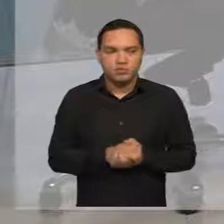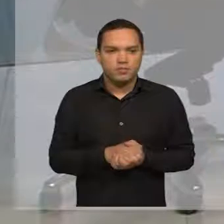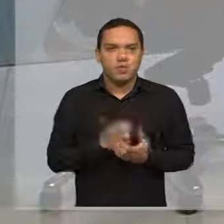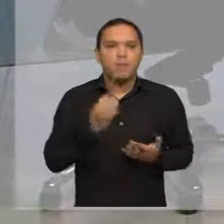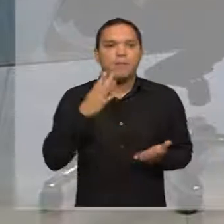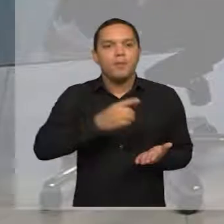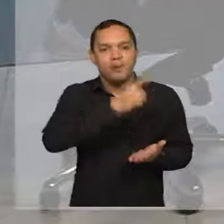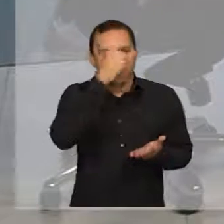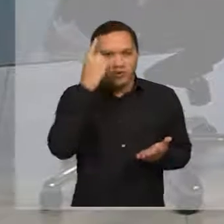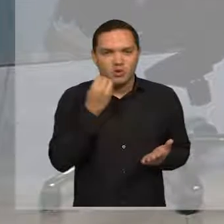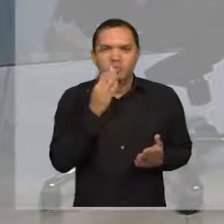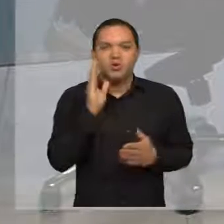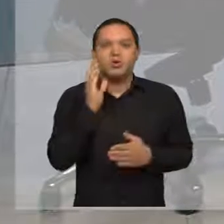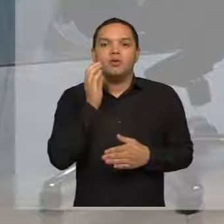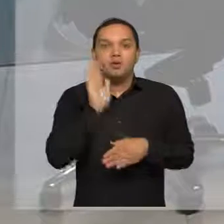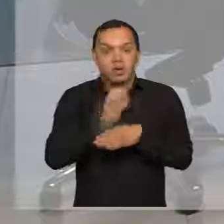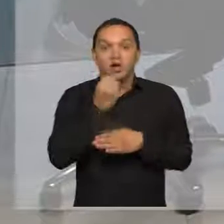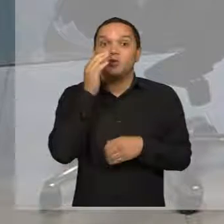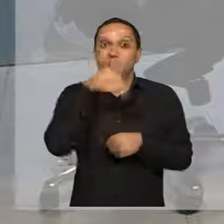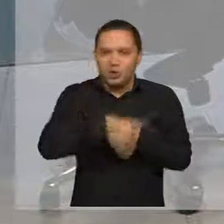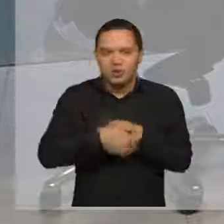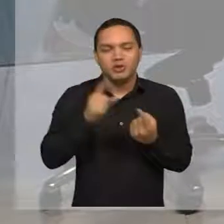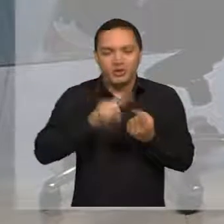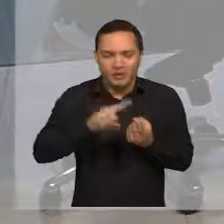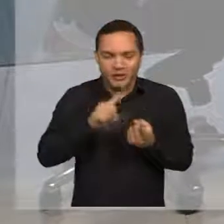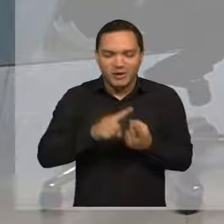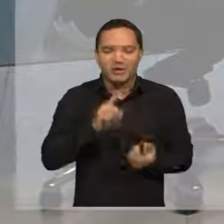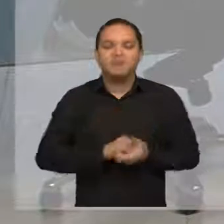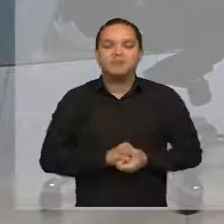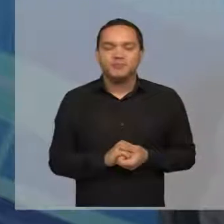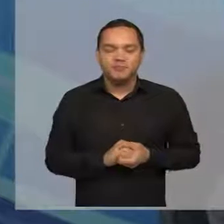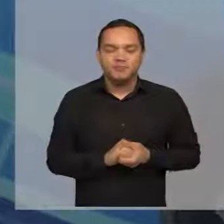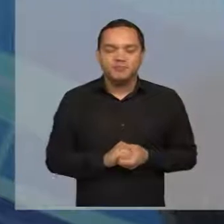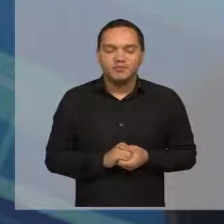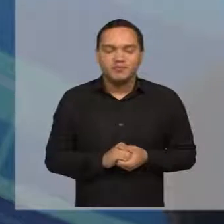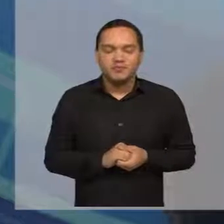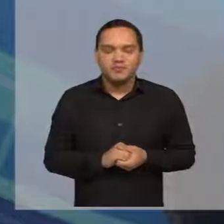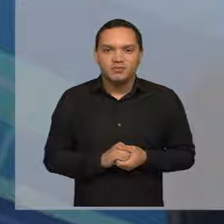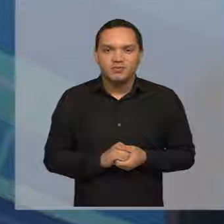Bom dia e boa tarde, né? Boa noite. Colegas. Boa noite, meus colegas.